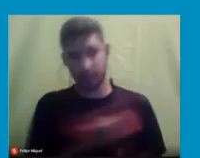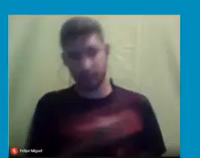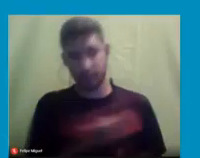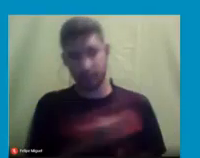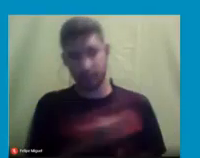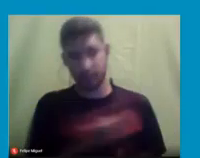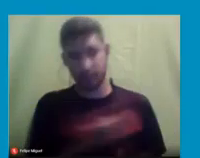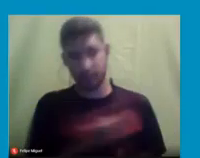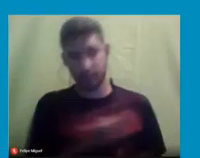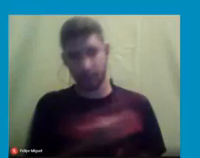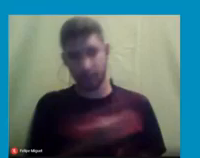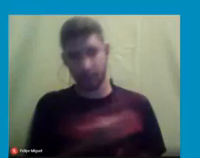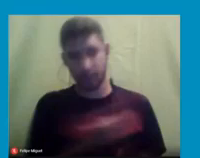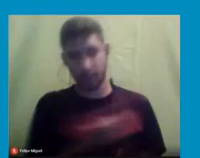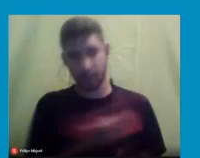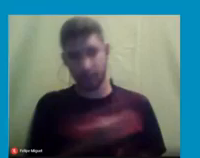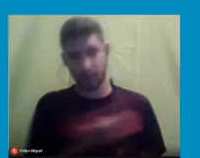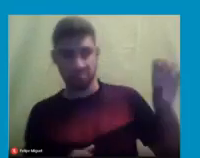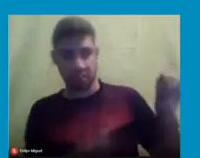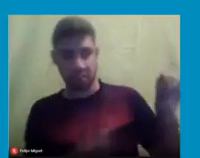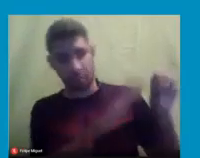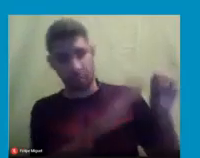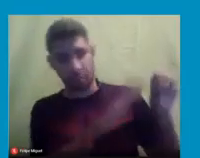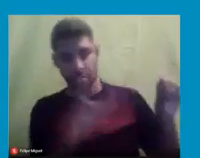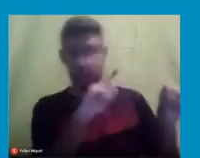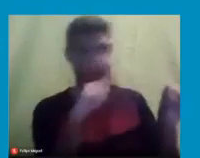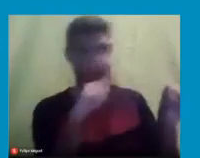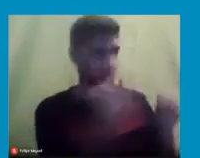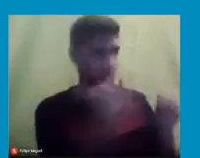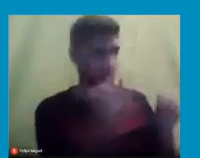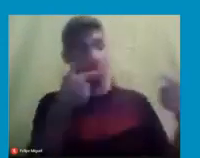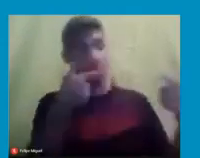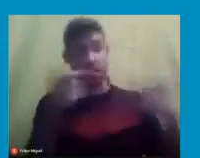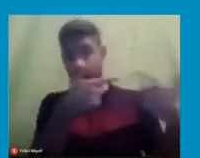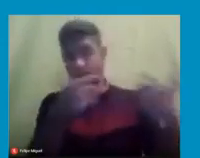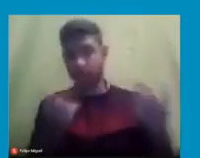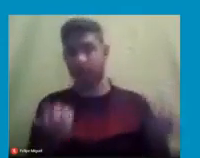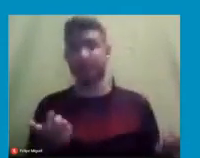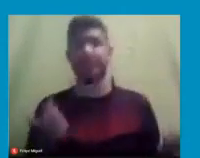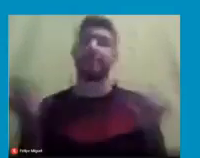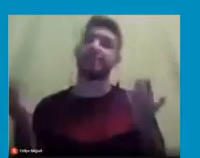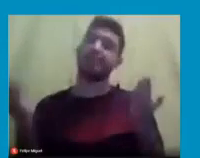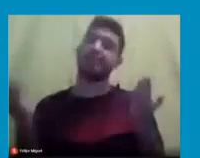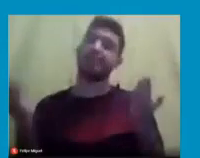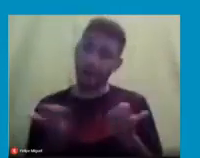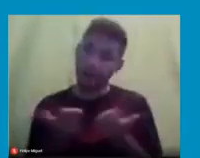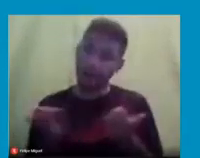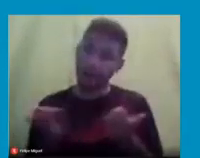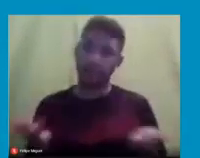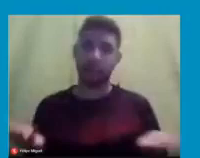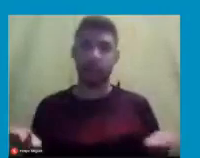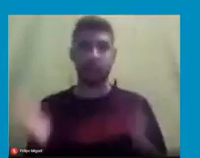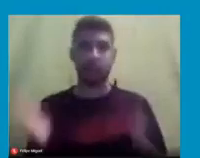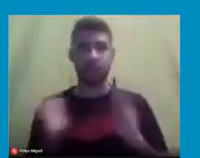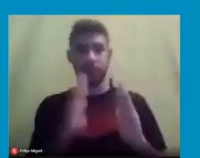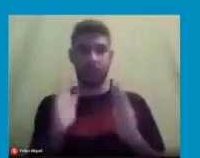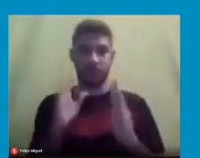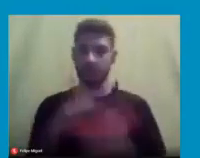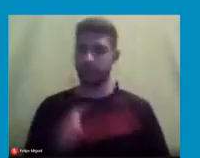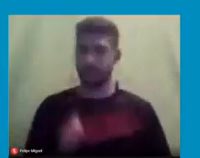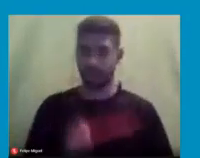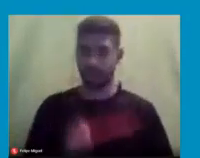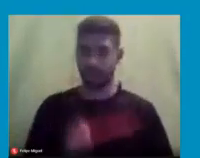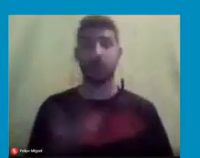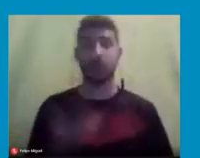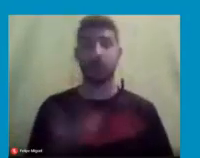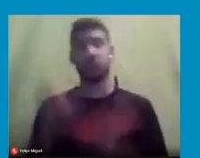1900, como você está falando, do período depois do entre-guerras e agora, né, no período que a gente está vivendo. A gente conseguiu